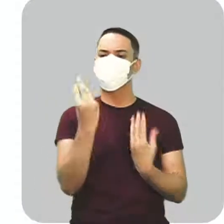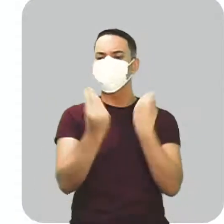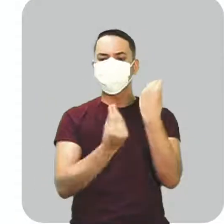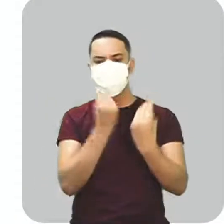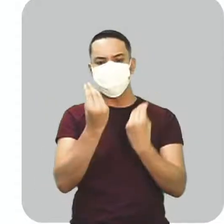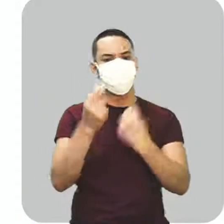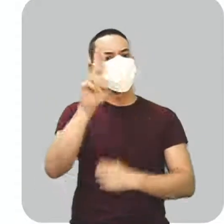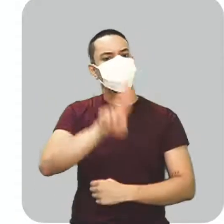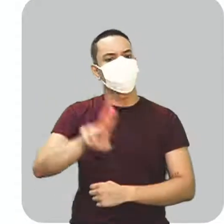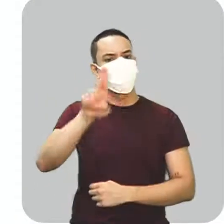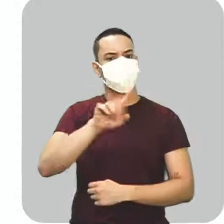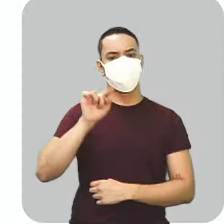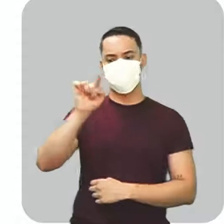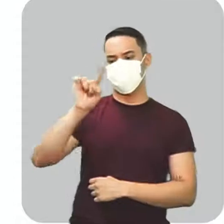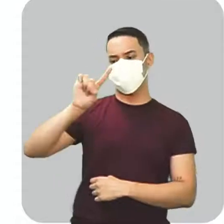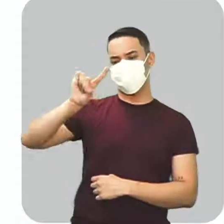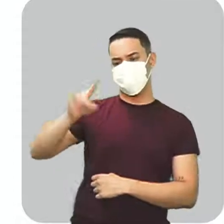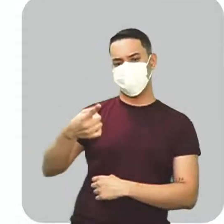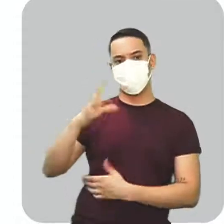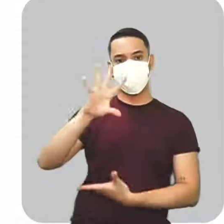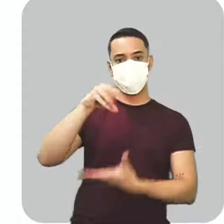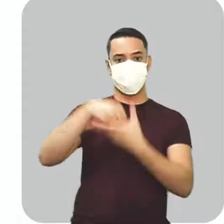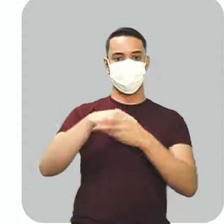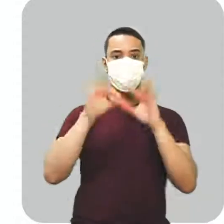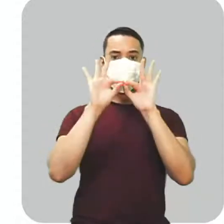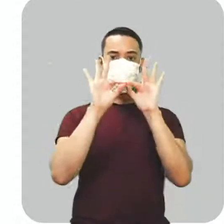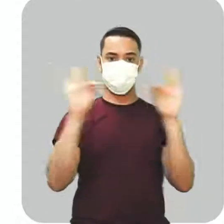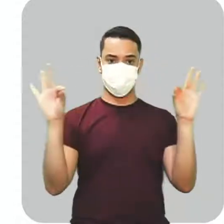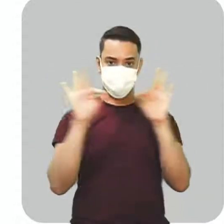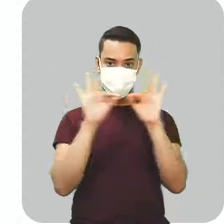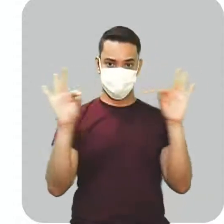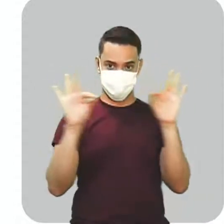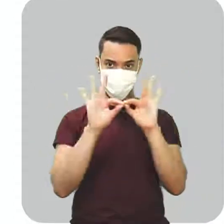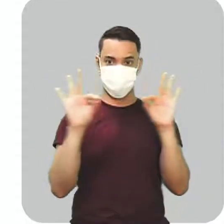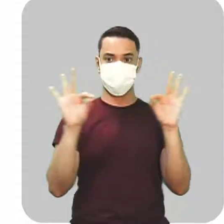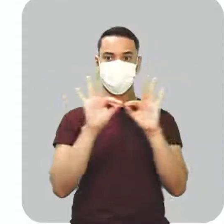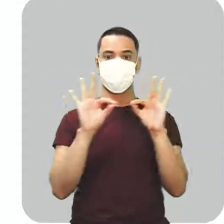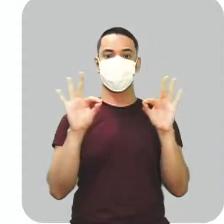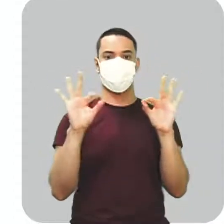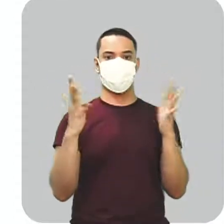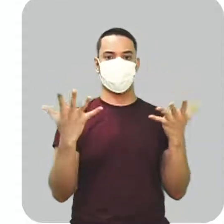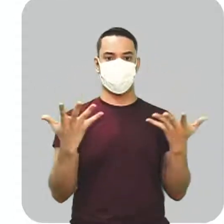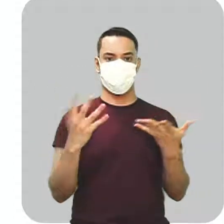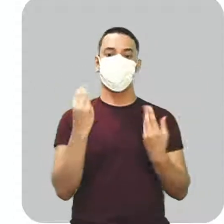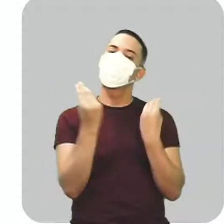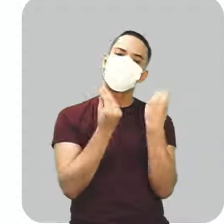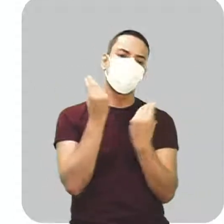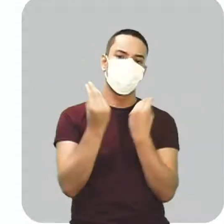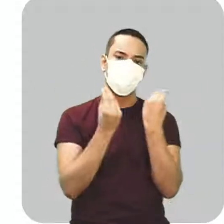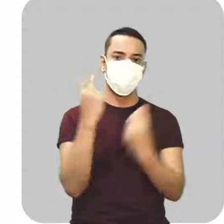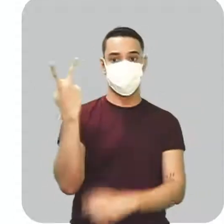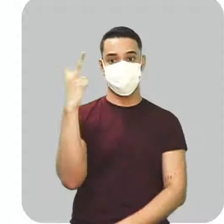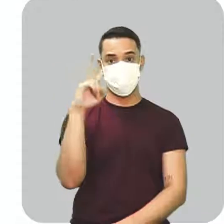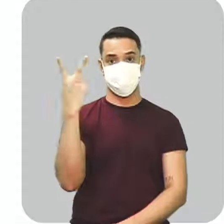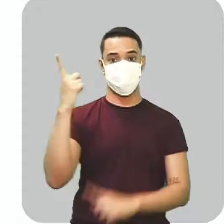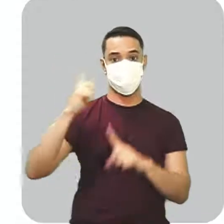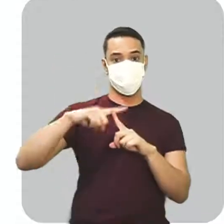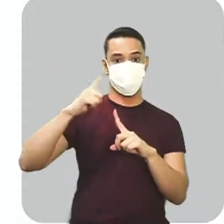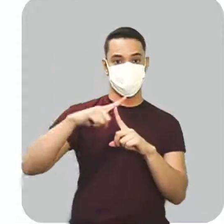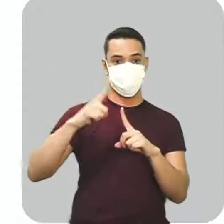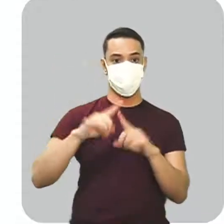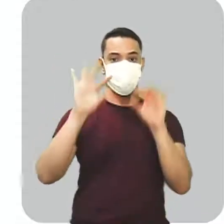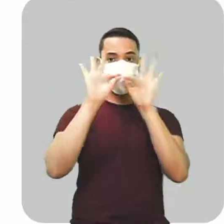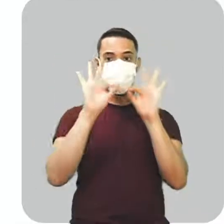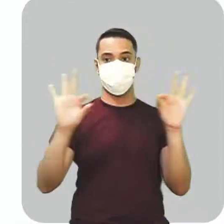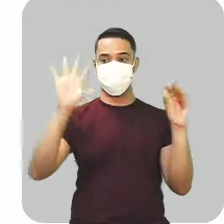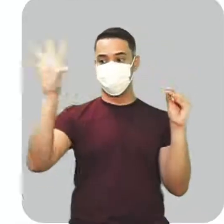Aplicação da pontuação nas orações coordenadas e subordinadas, né? Quando? Lá no período composto